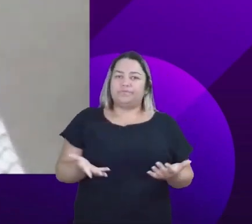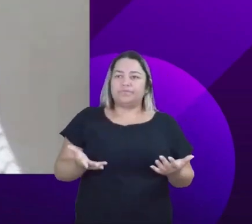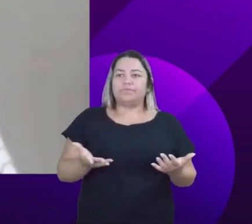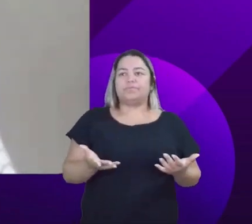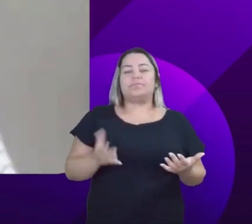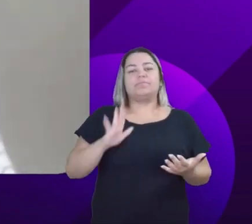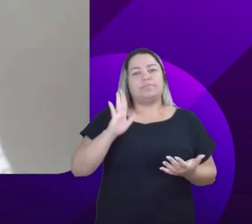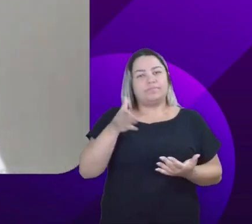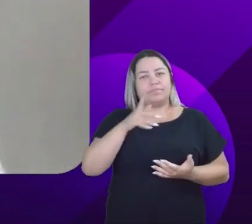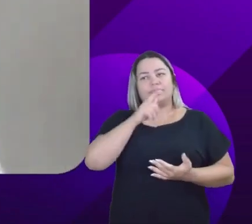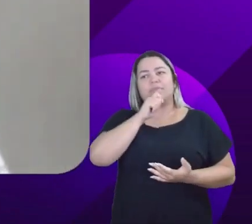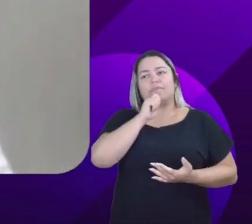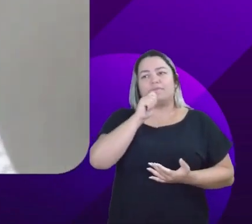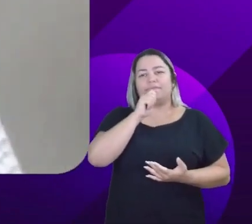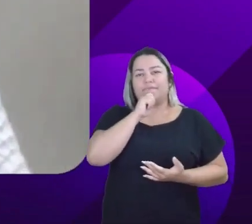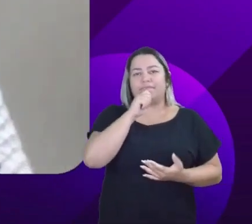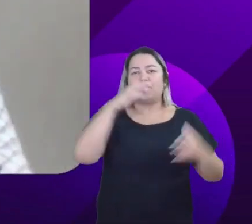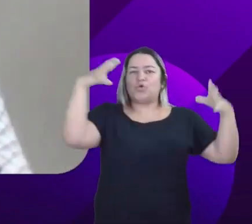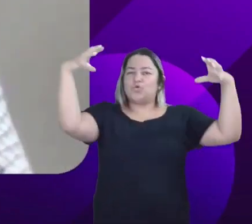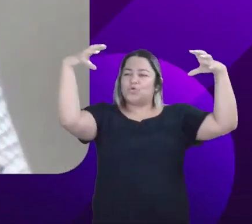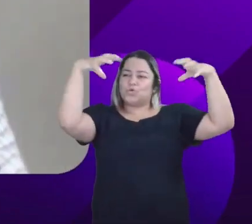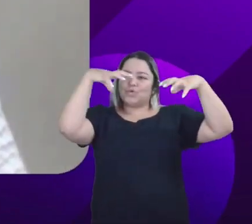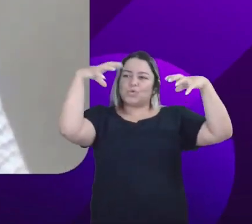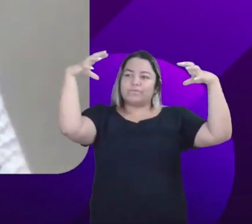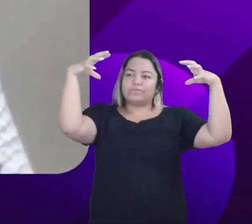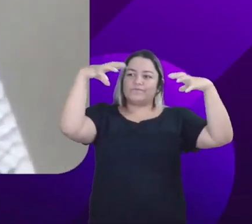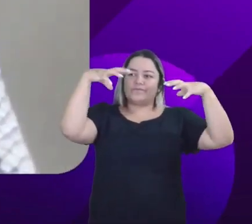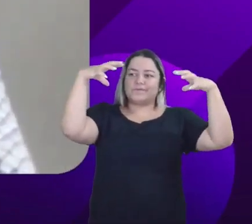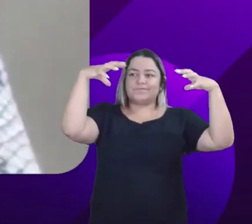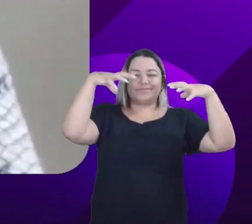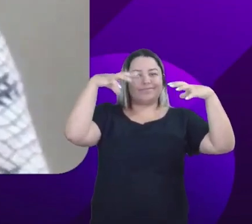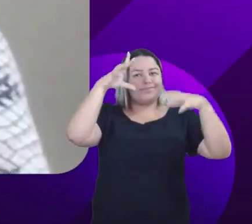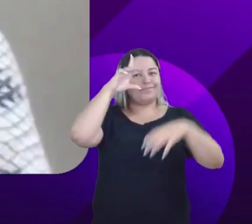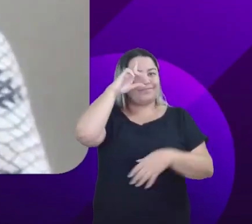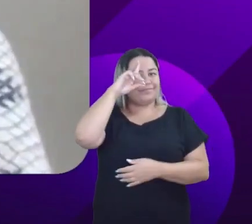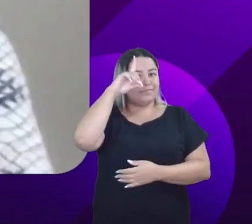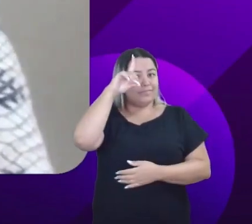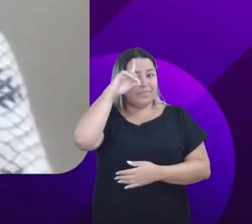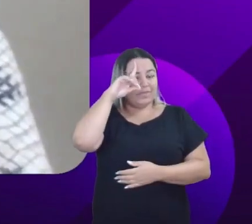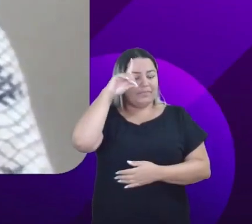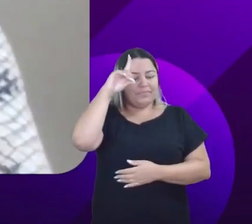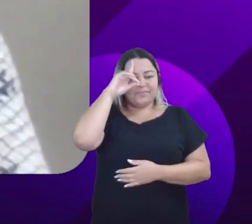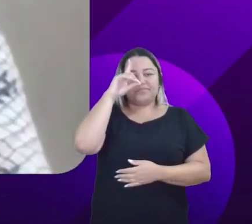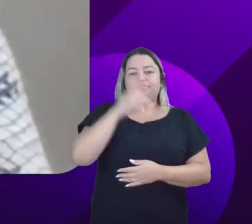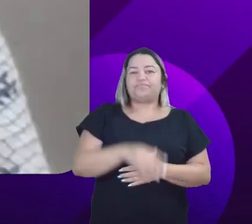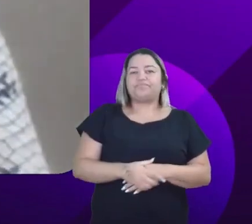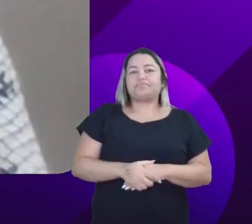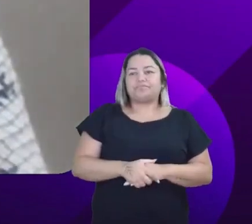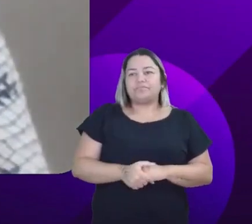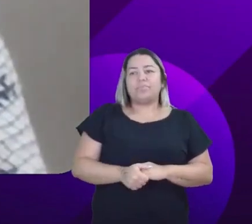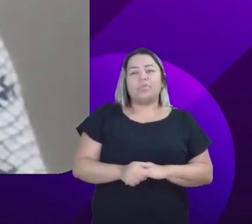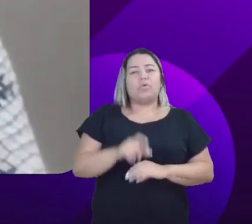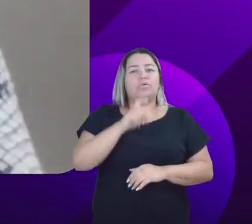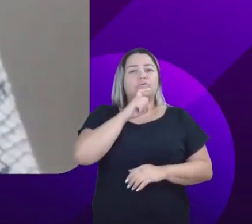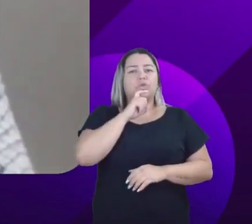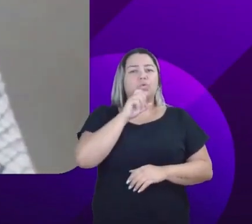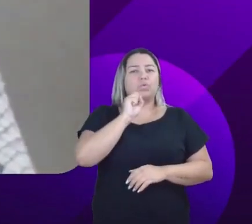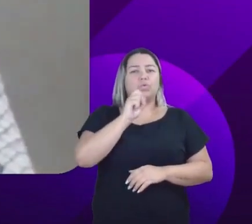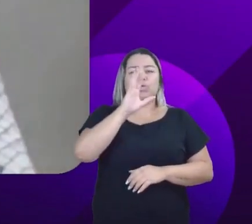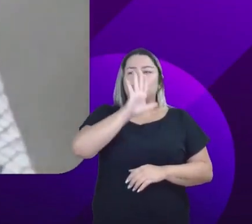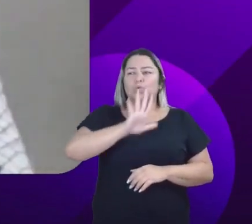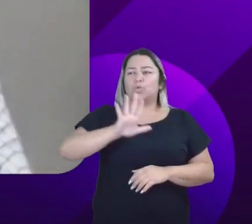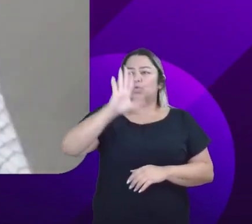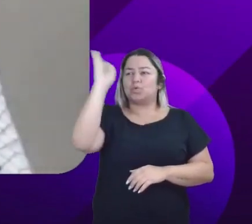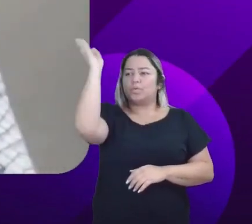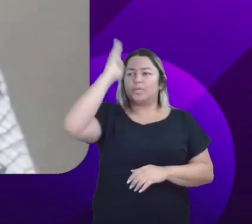de ainda chuvas constantes, que é a característica do inverno do sul do Brasil, e aí